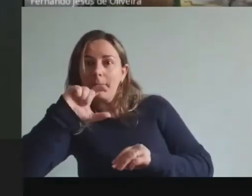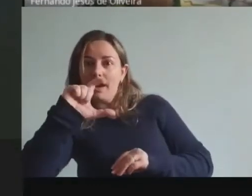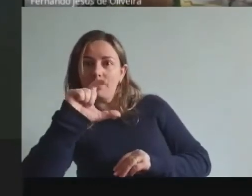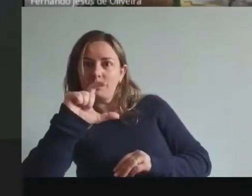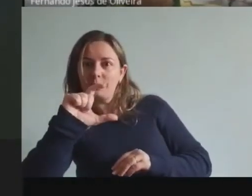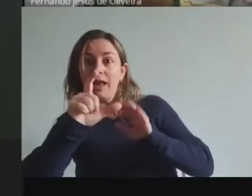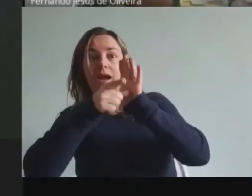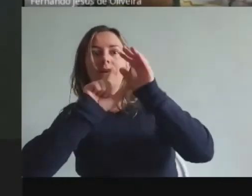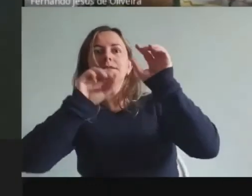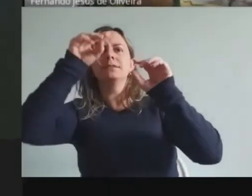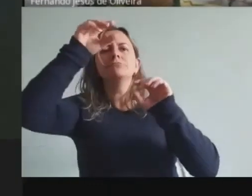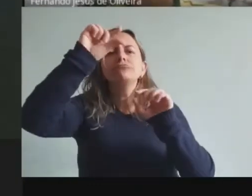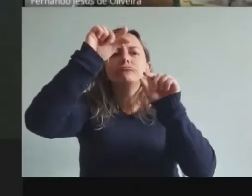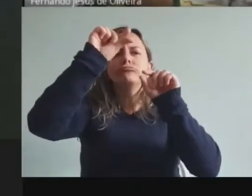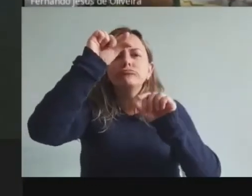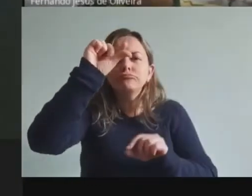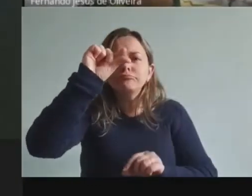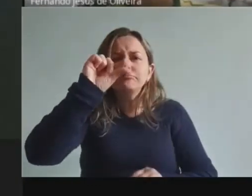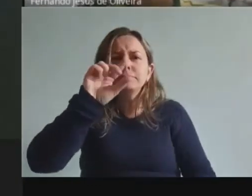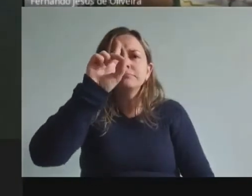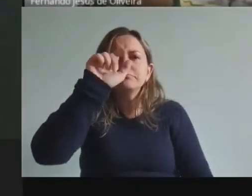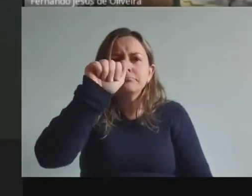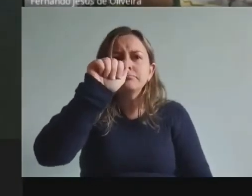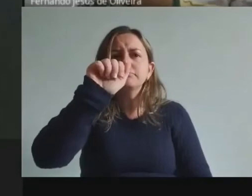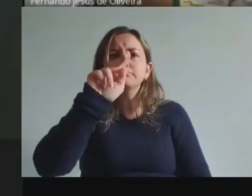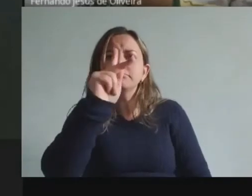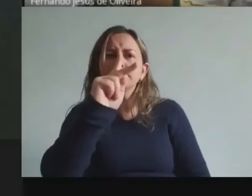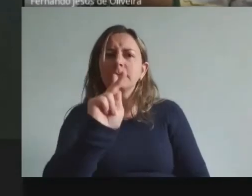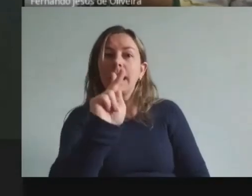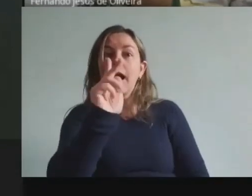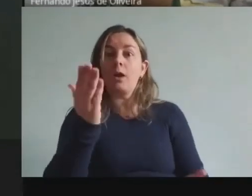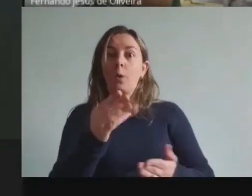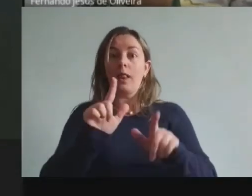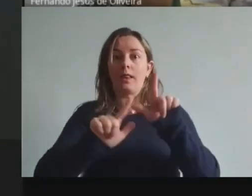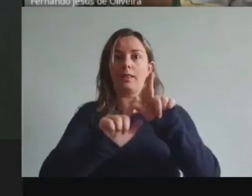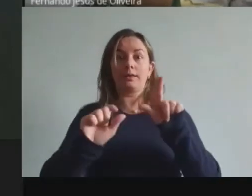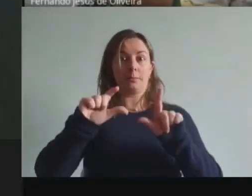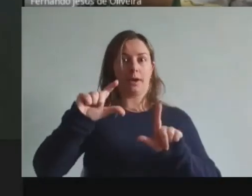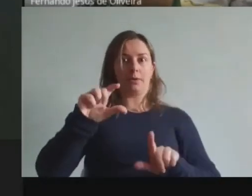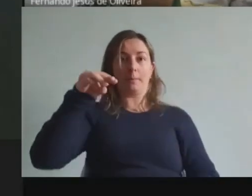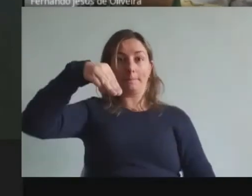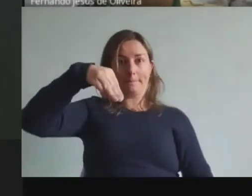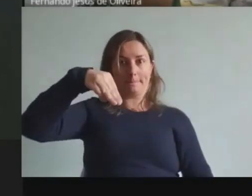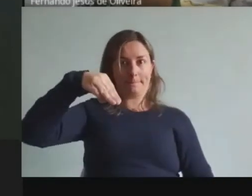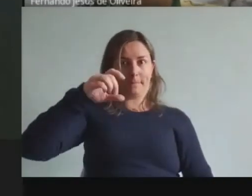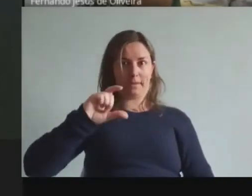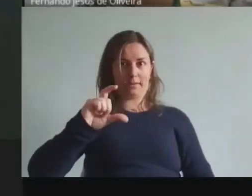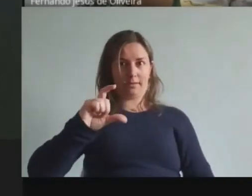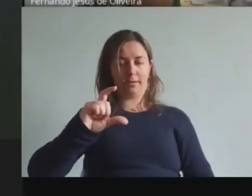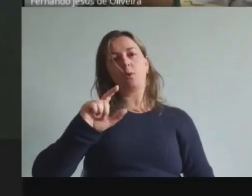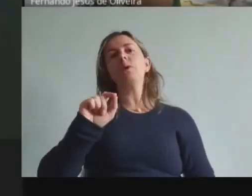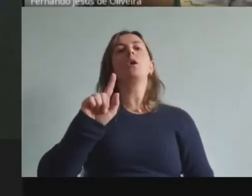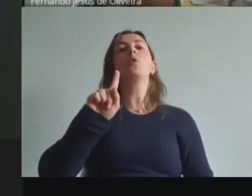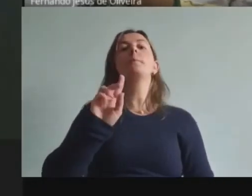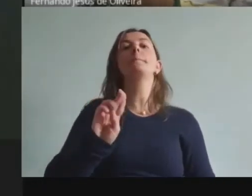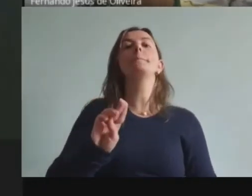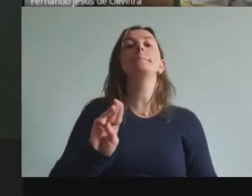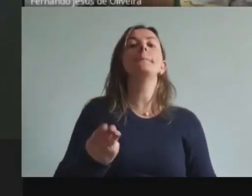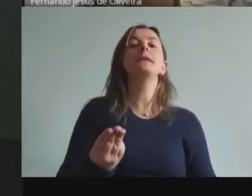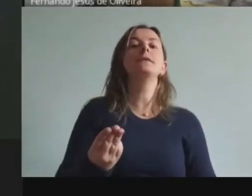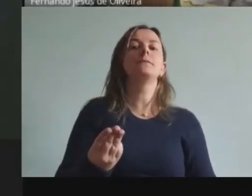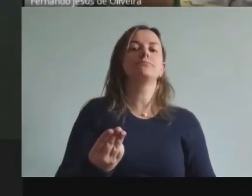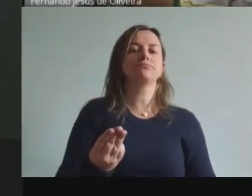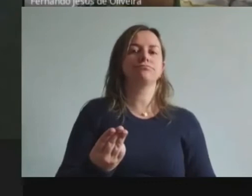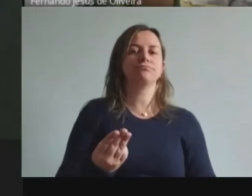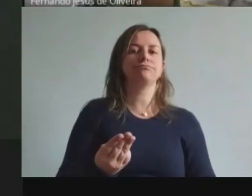tudo minúsculo, tá, gente? Aqui é que começam os maiúsculos, né? O mega é 1 milhão de vezes